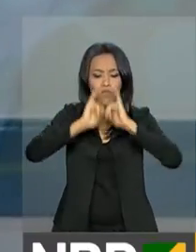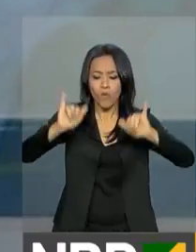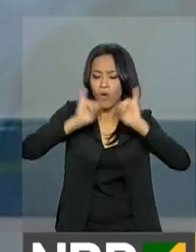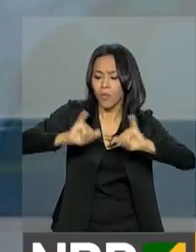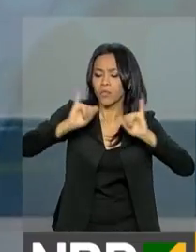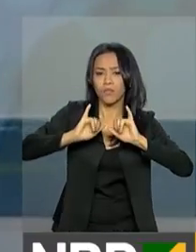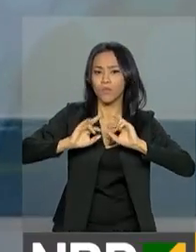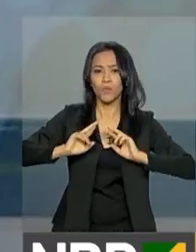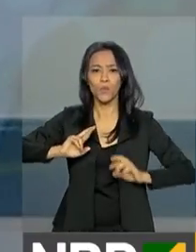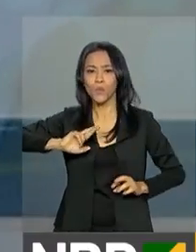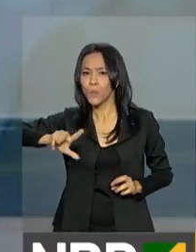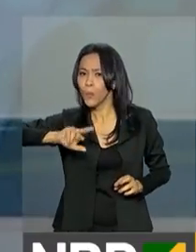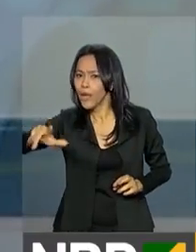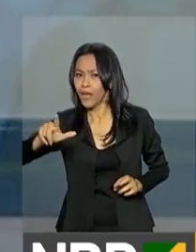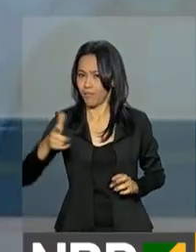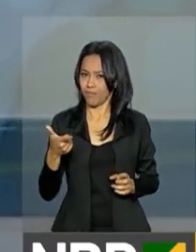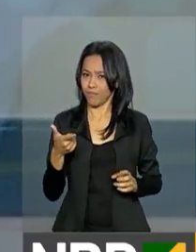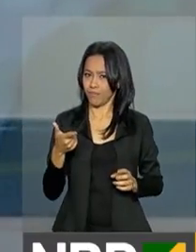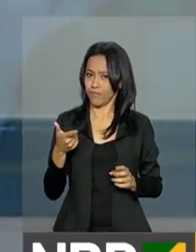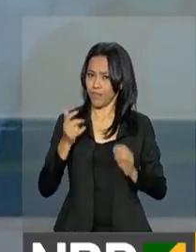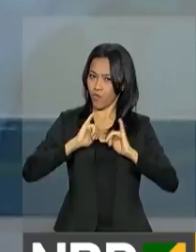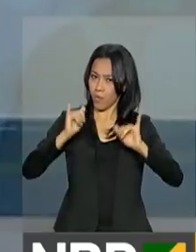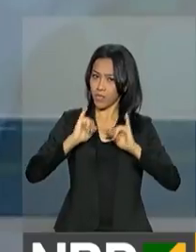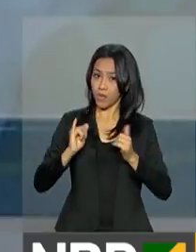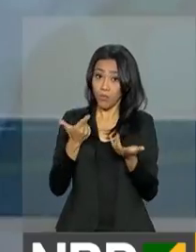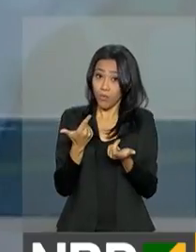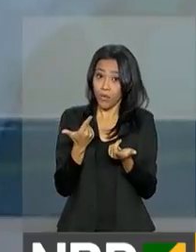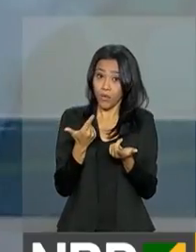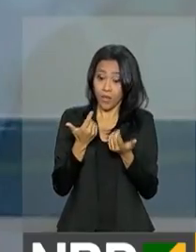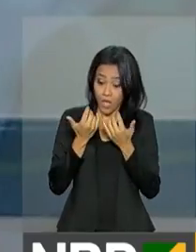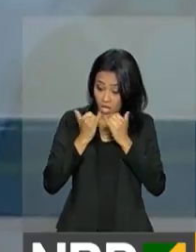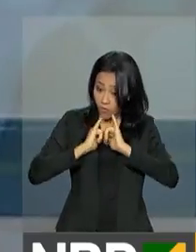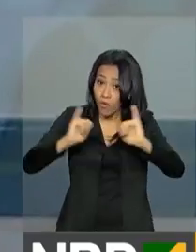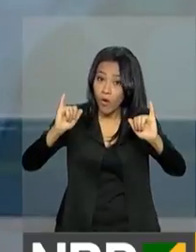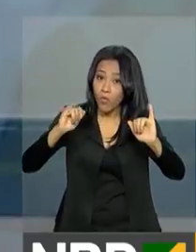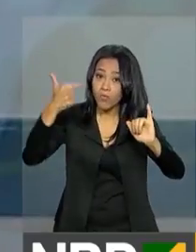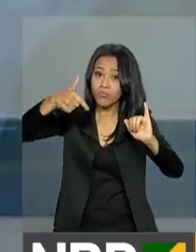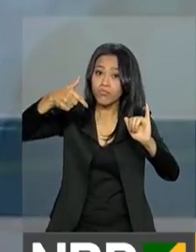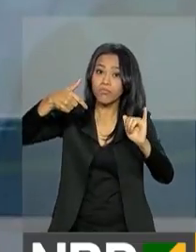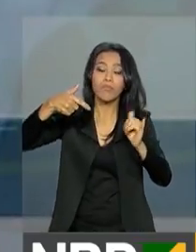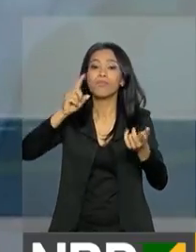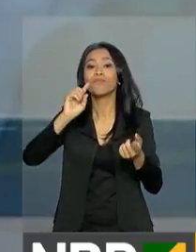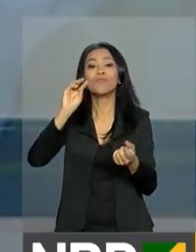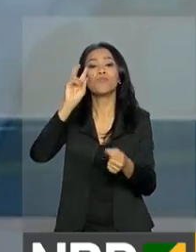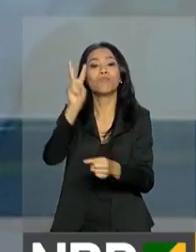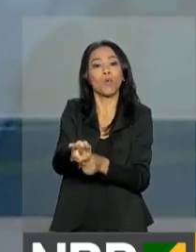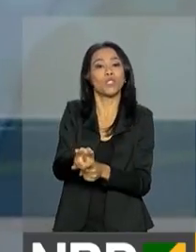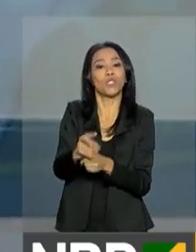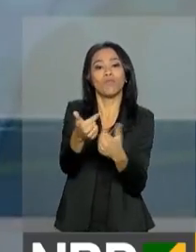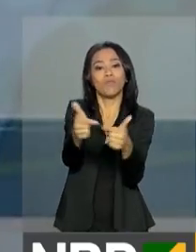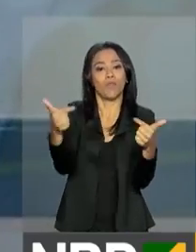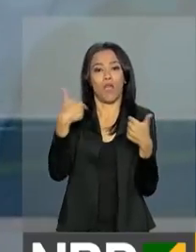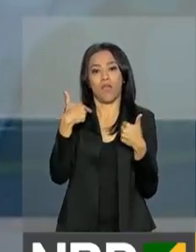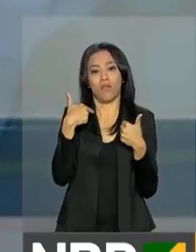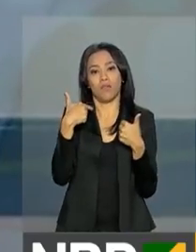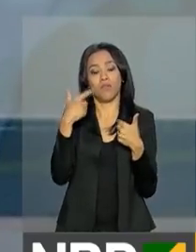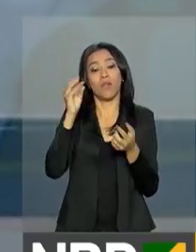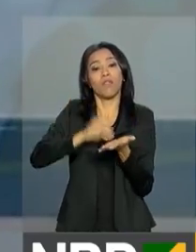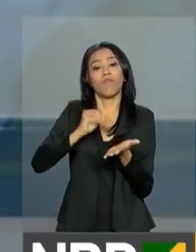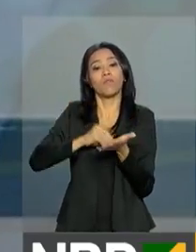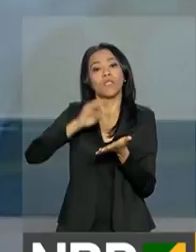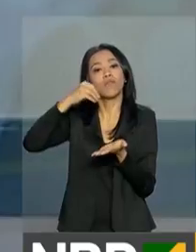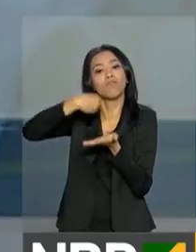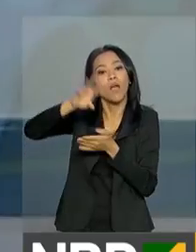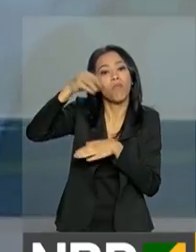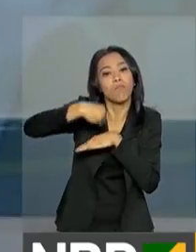é uma informação. Se é desinformação, ela não está protegida pelo texto